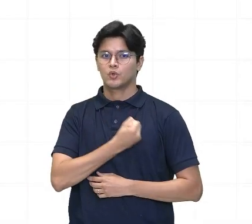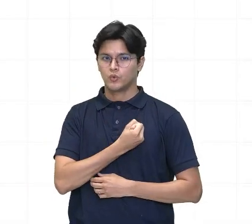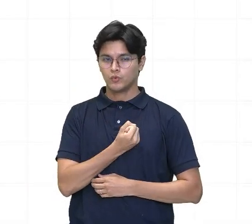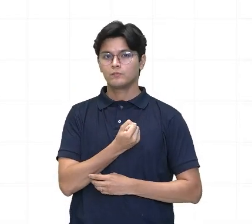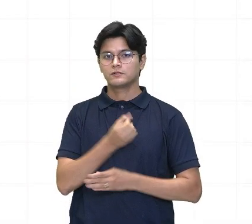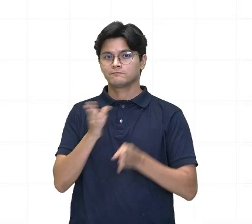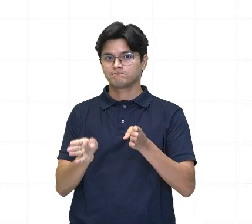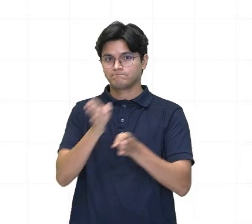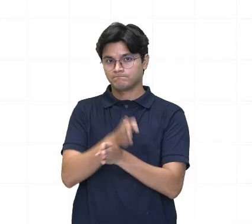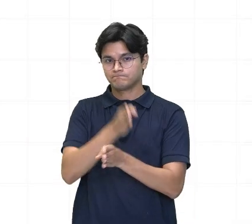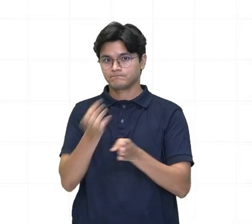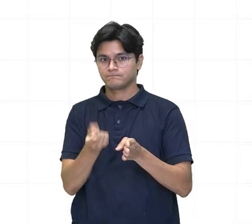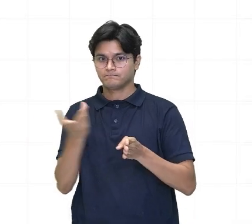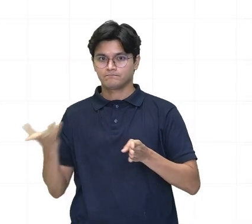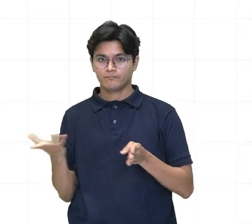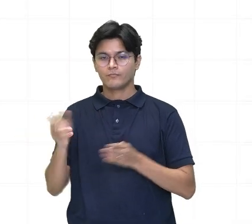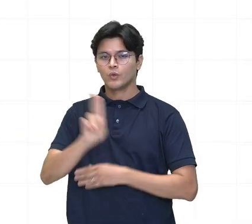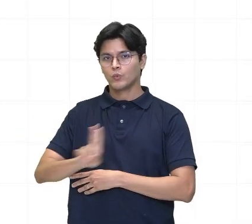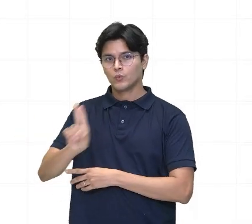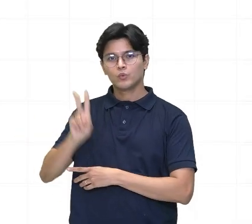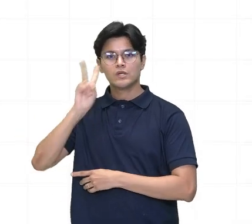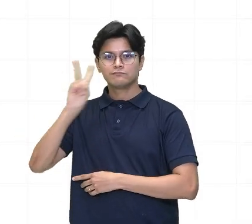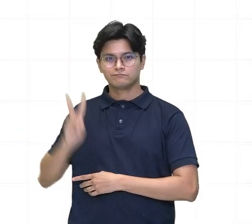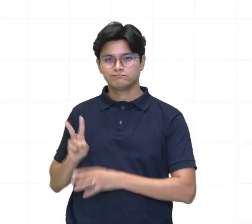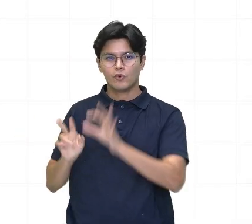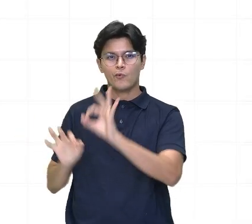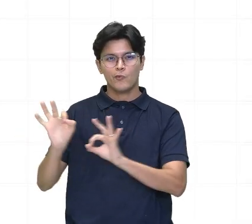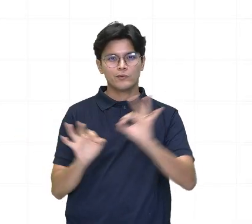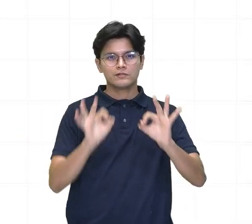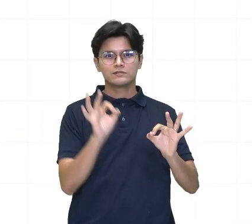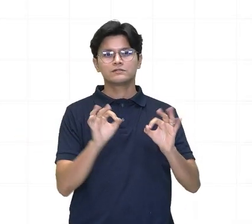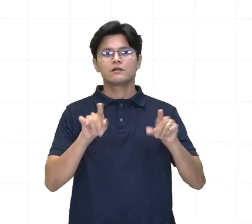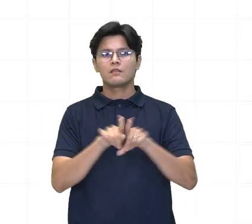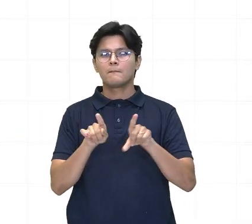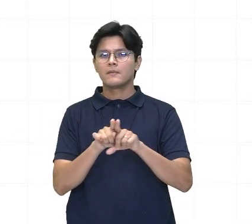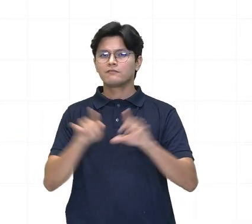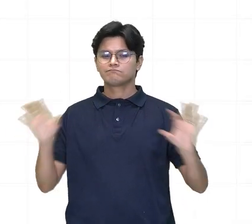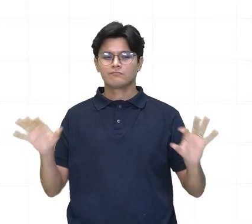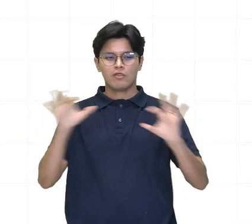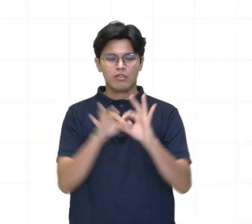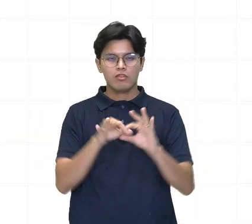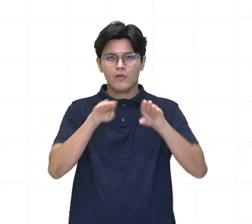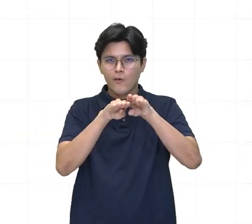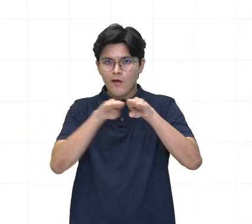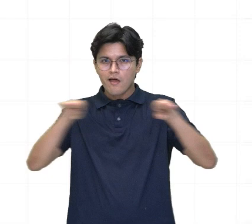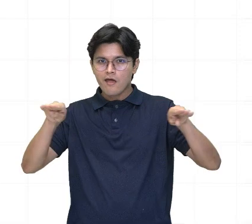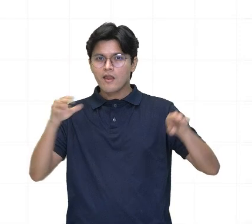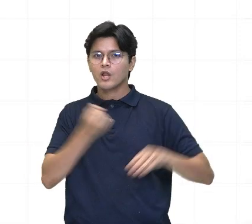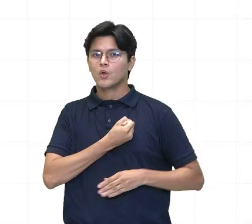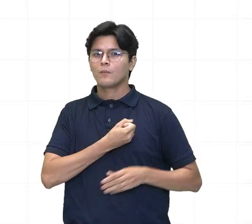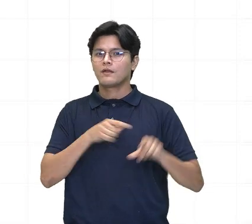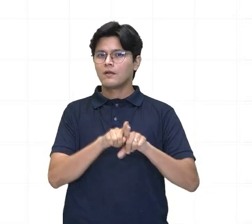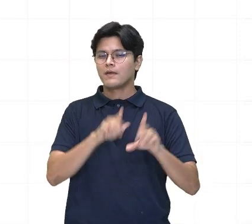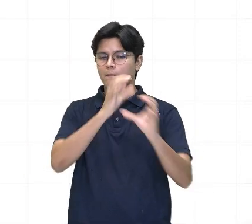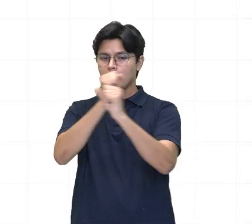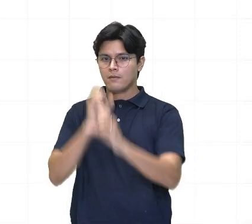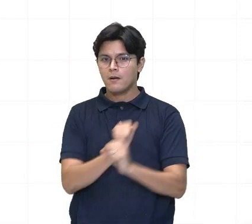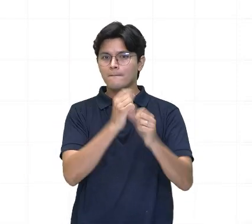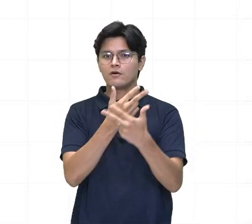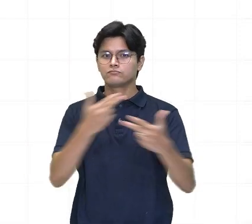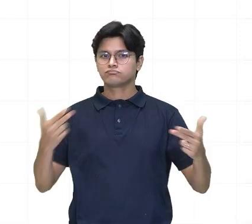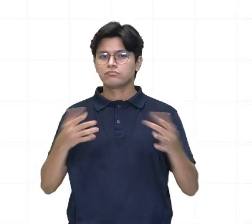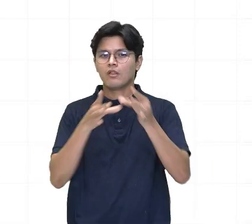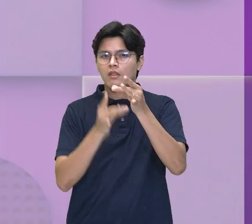usos, história, ordenação, associação com pontos da reta numérica e operações, detalhamento, história